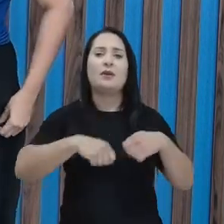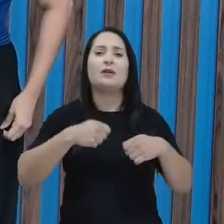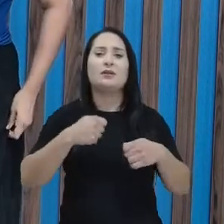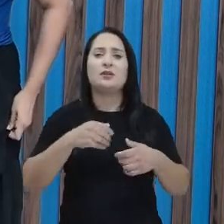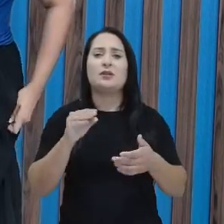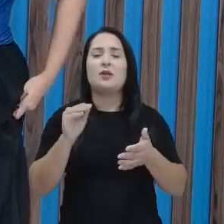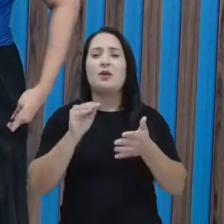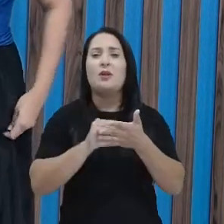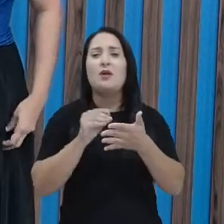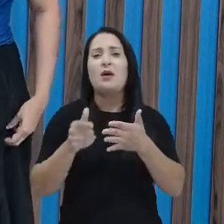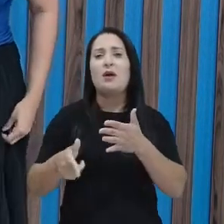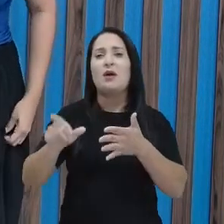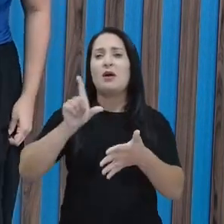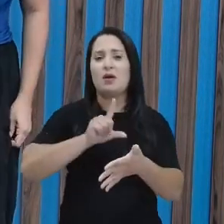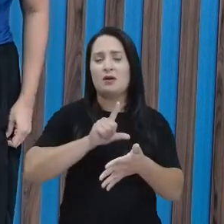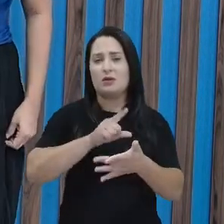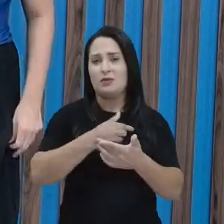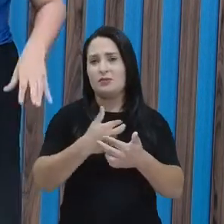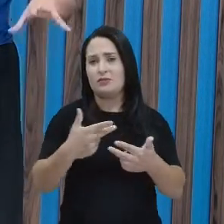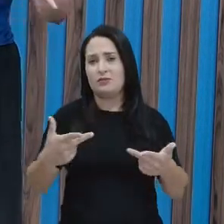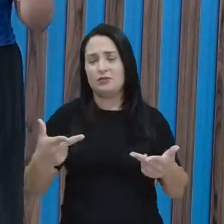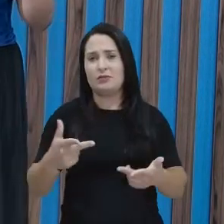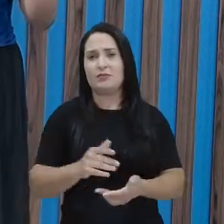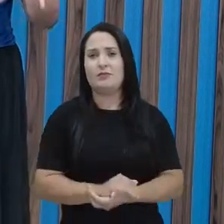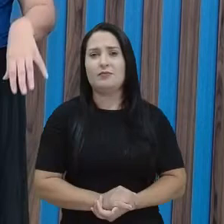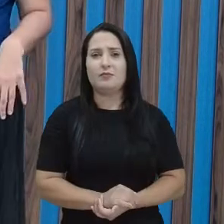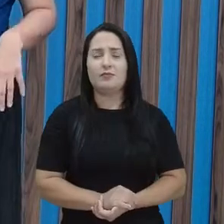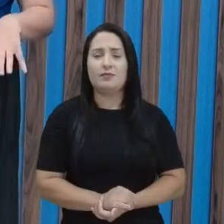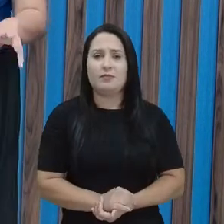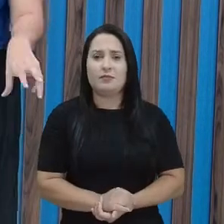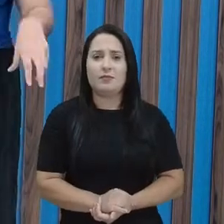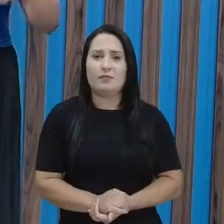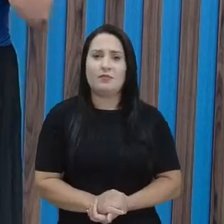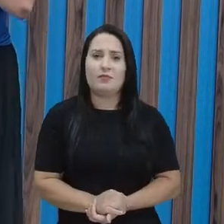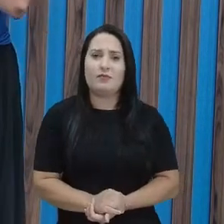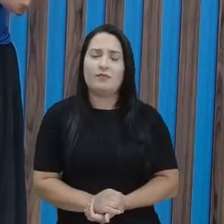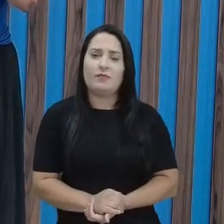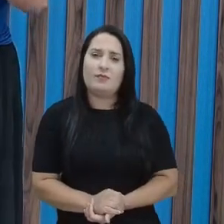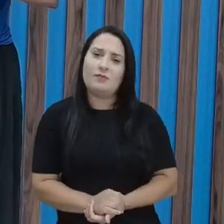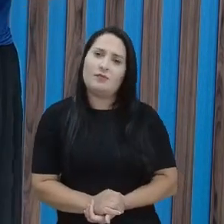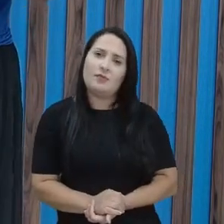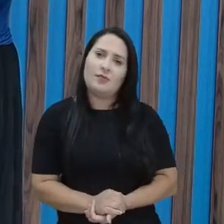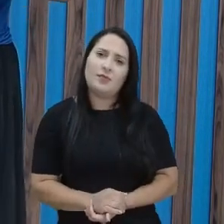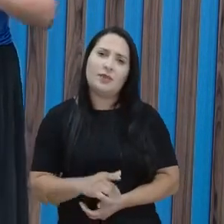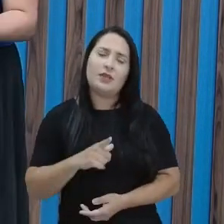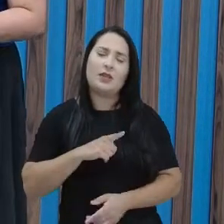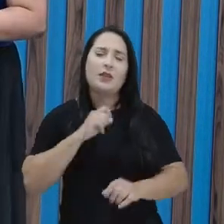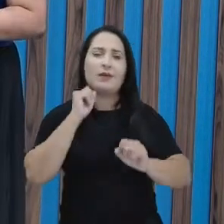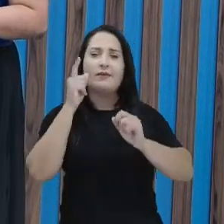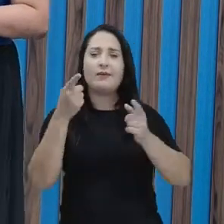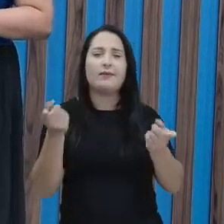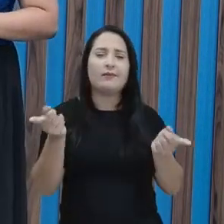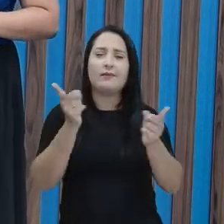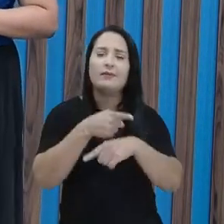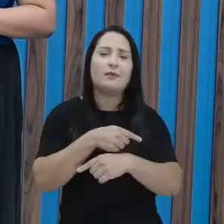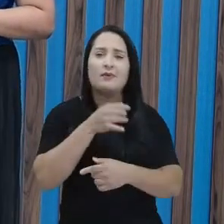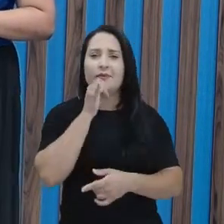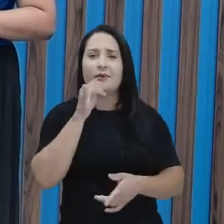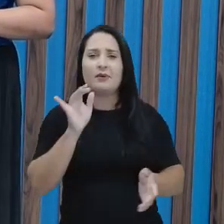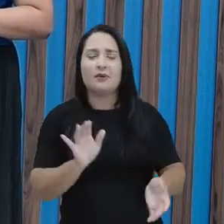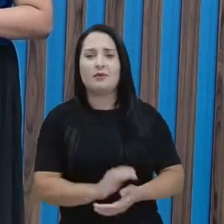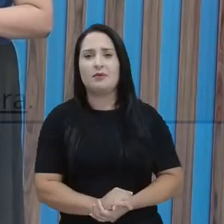de conjunções adversativas, ou seja, que vão dar aquela ideia contrária, né? Então, ó,